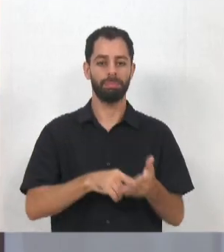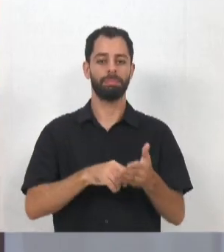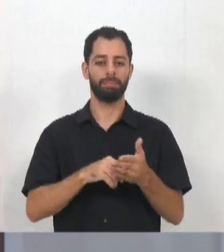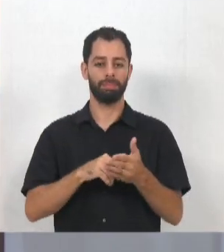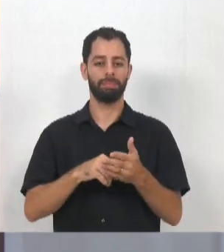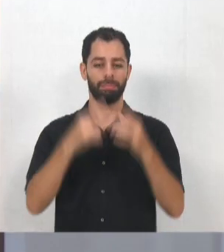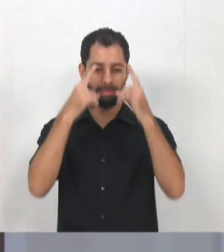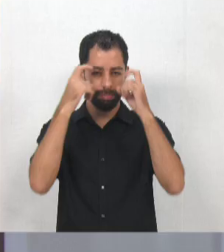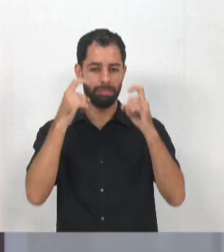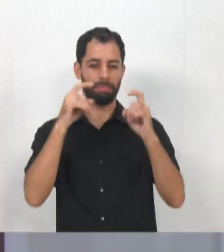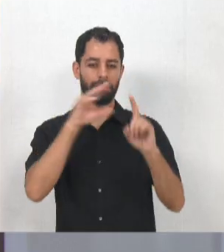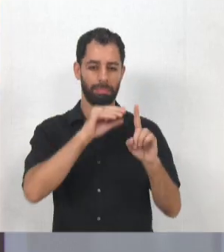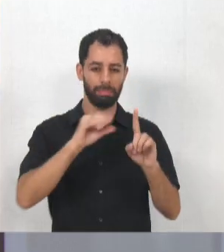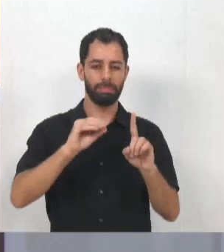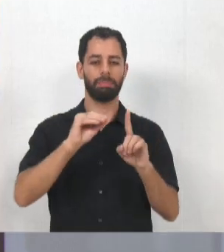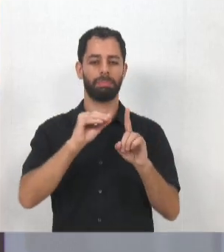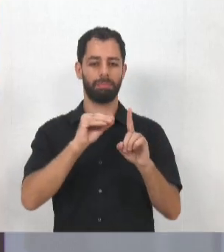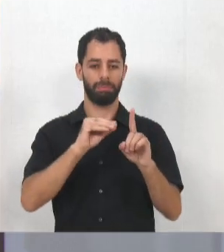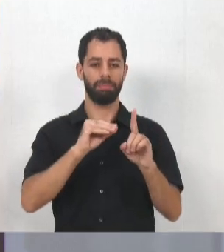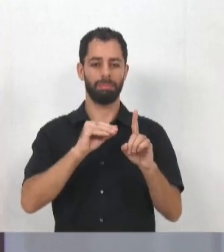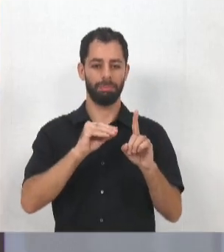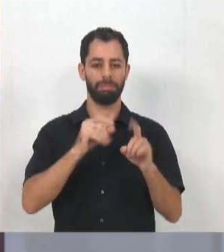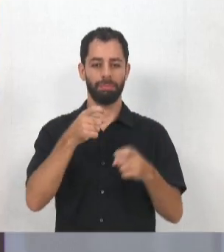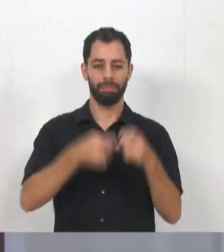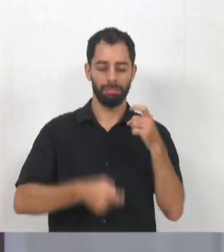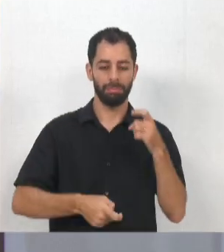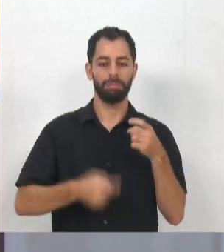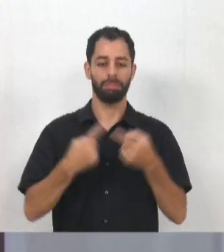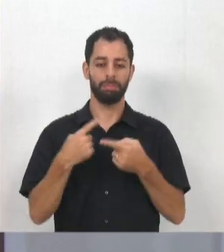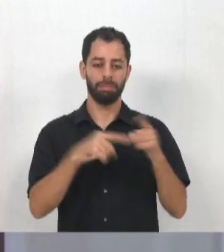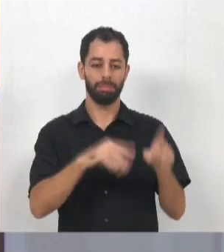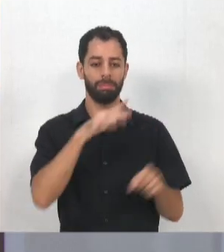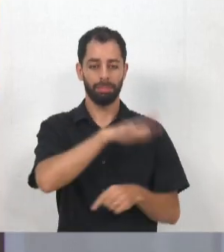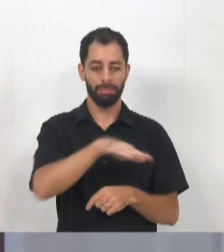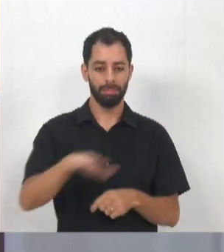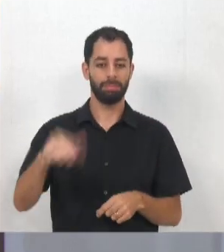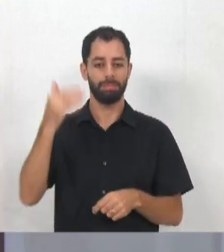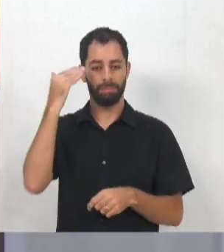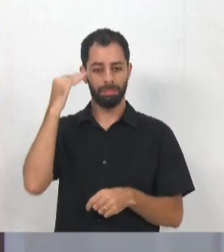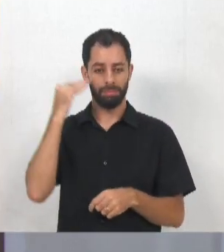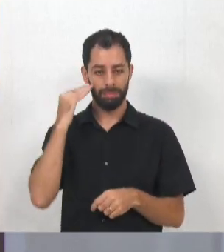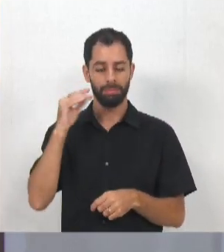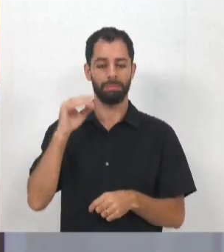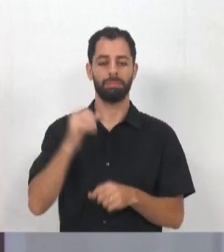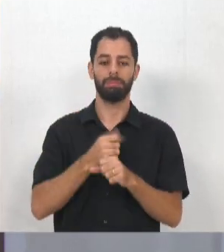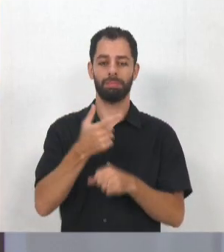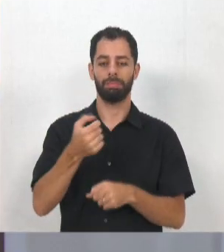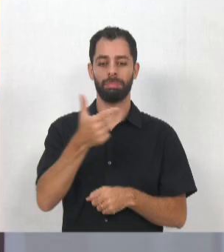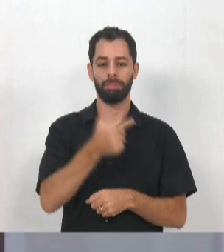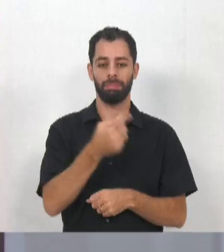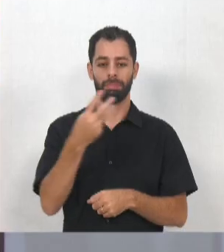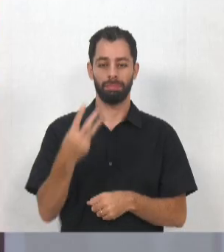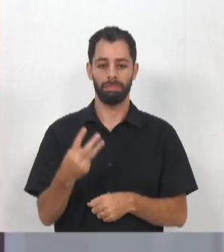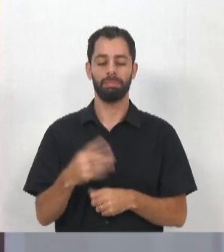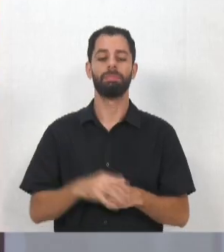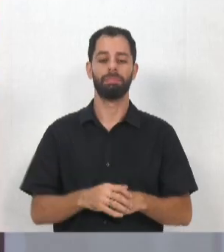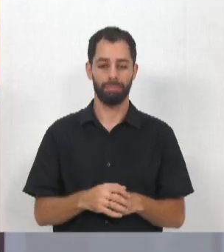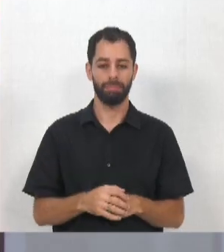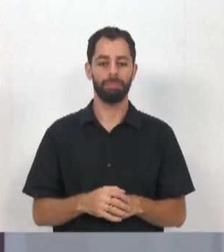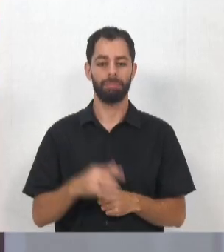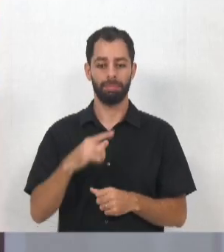contra crianças e adolescentes. Em 2023, foi registrado que uma criança é